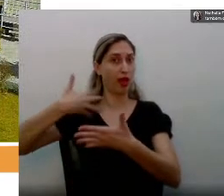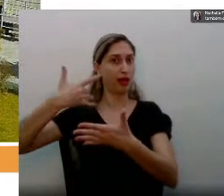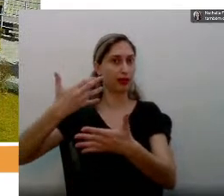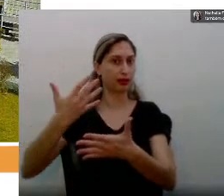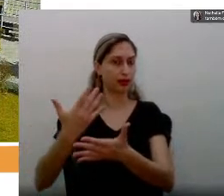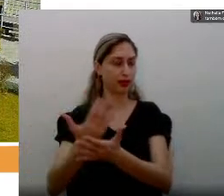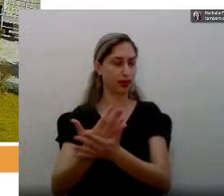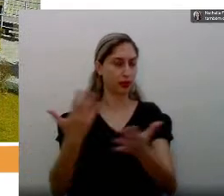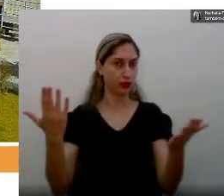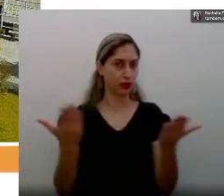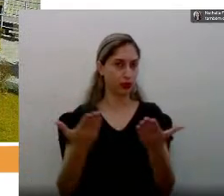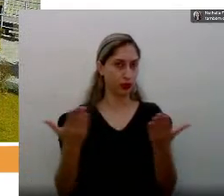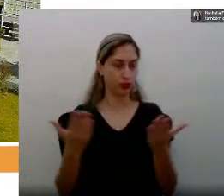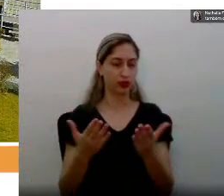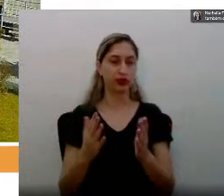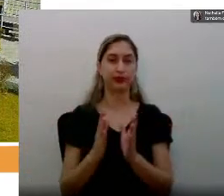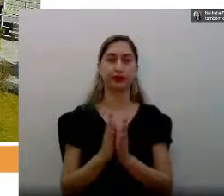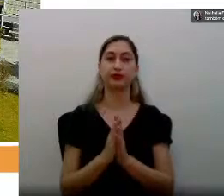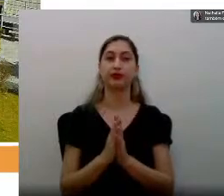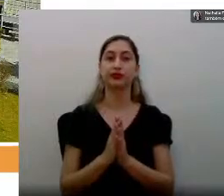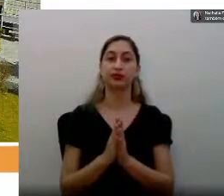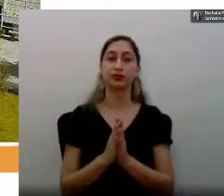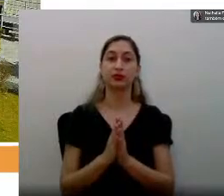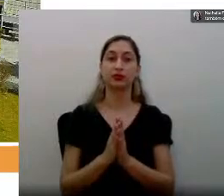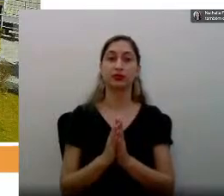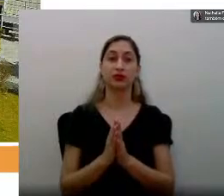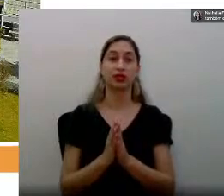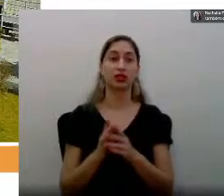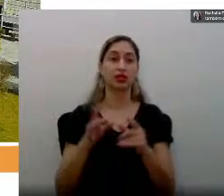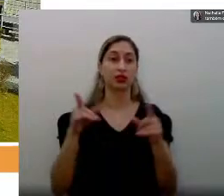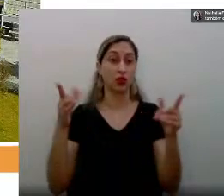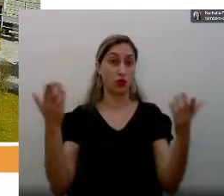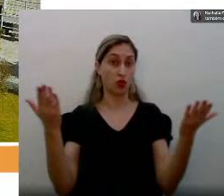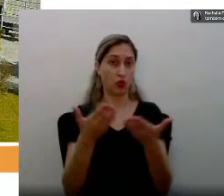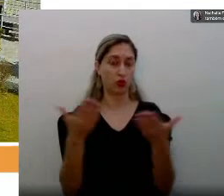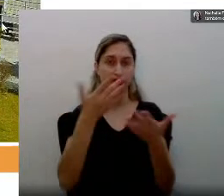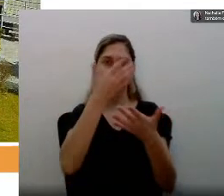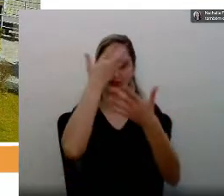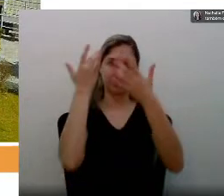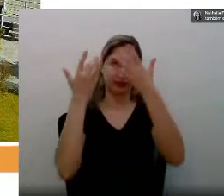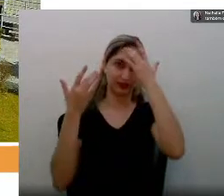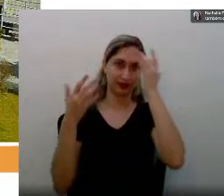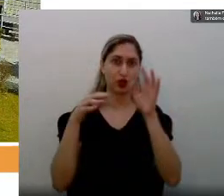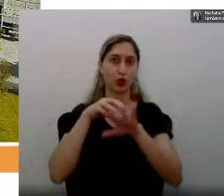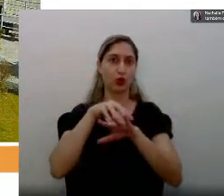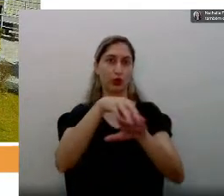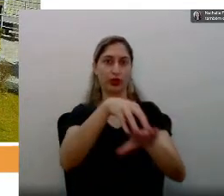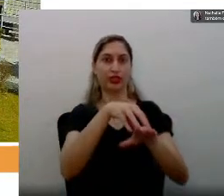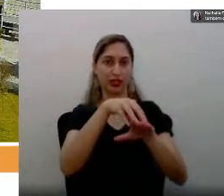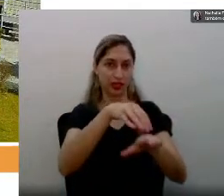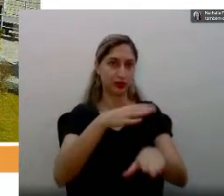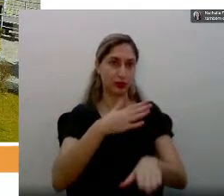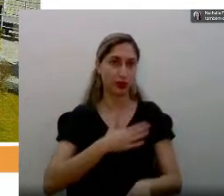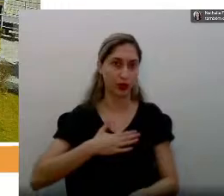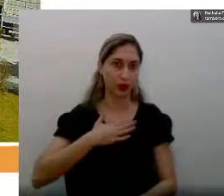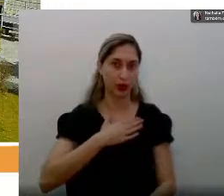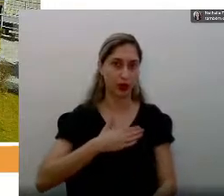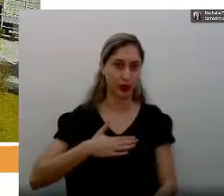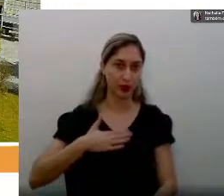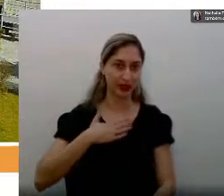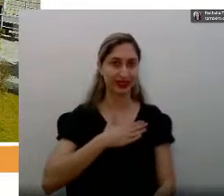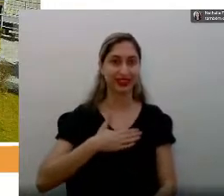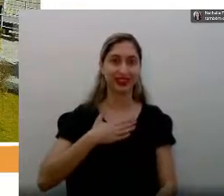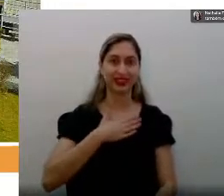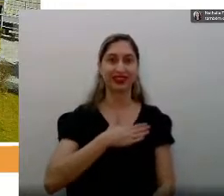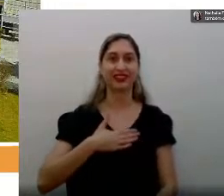Observatório ele é um atração turística da cidade também hoje tá como vocês podem procurar lá no Inclusive a imagem que eu